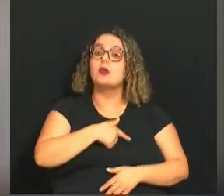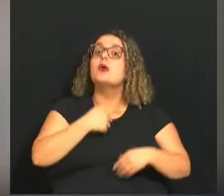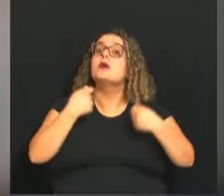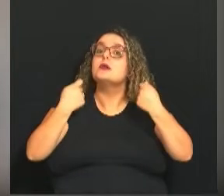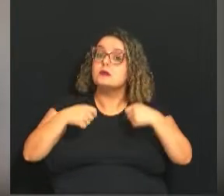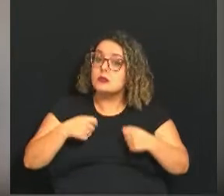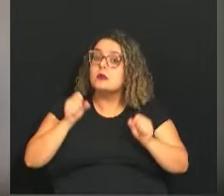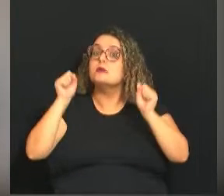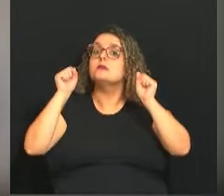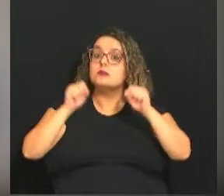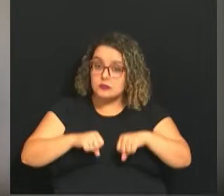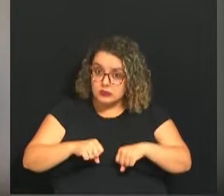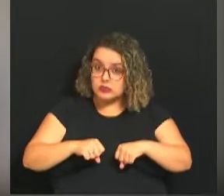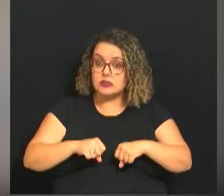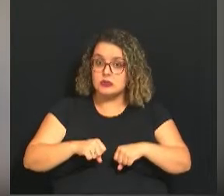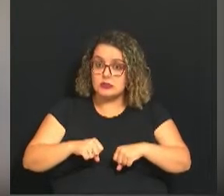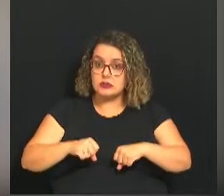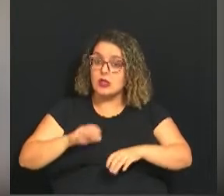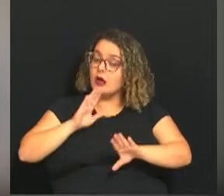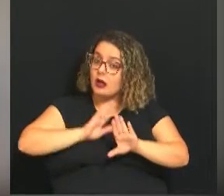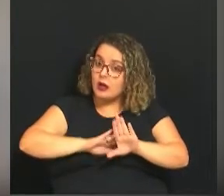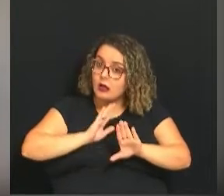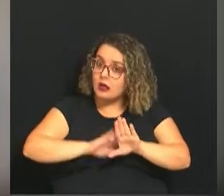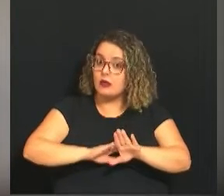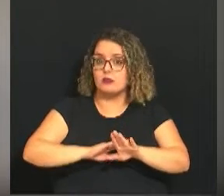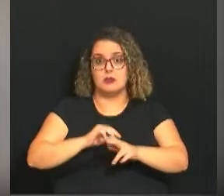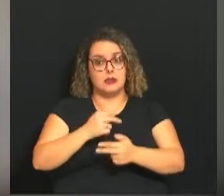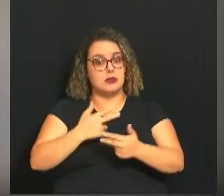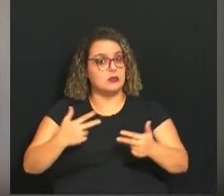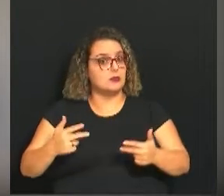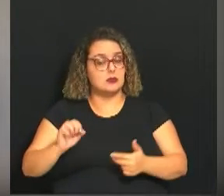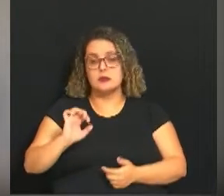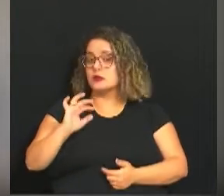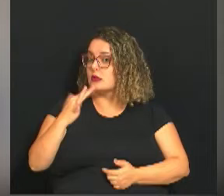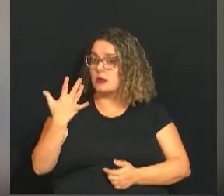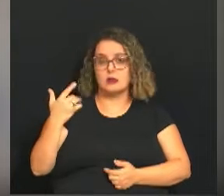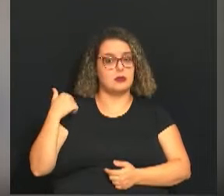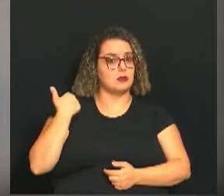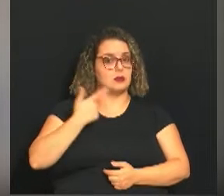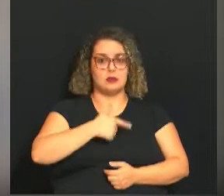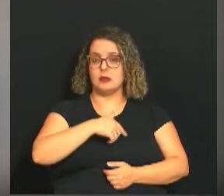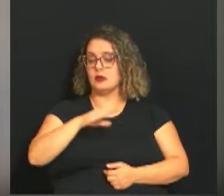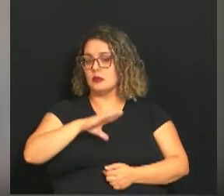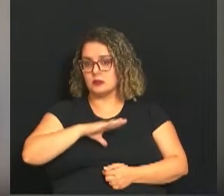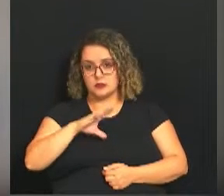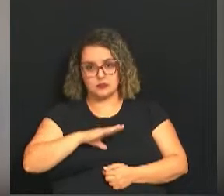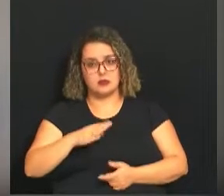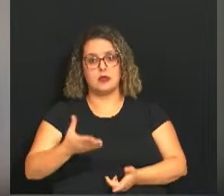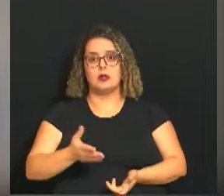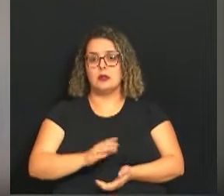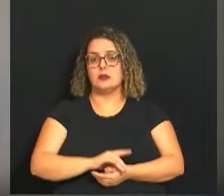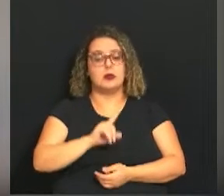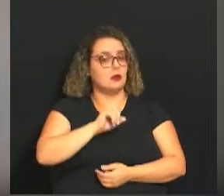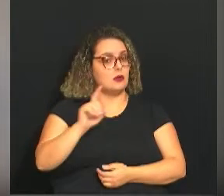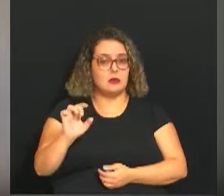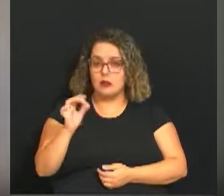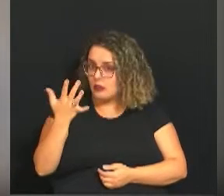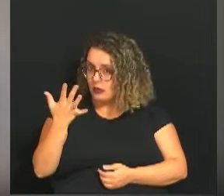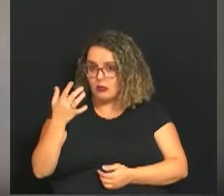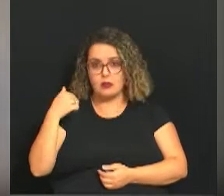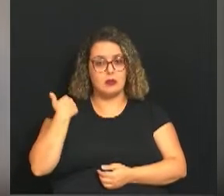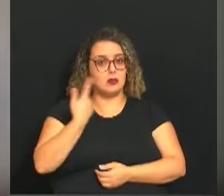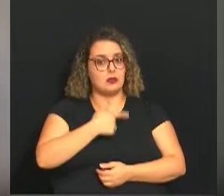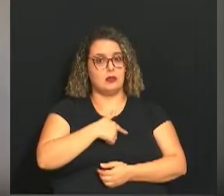sim, tomar medidas para que esse tipo de coisa não aconteça mais na nossa cidade, para que esse tipo de coisa não aconteça mais aqui na nossa